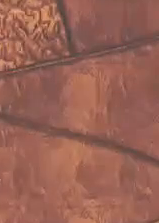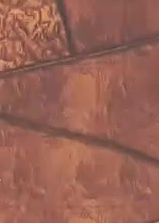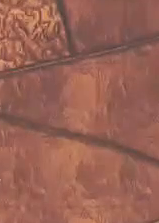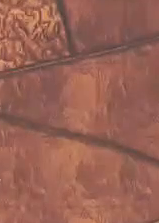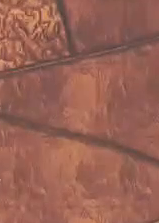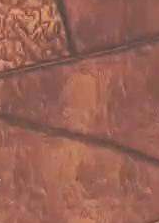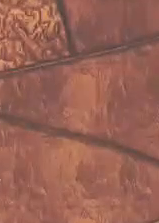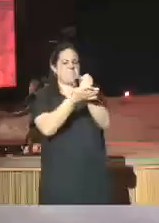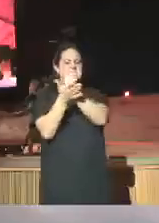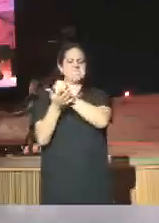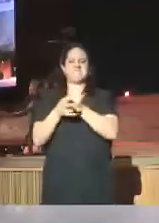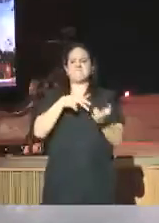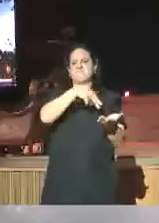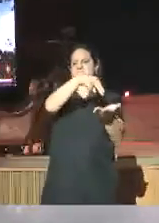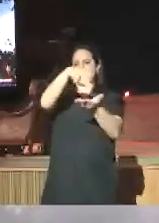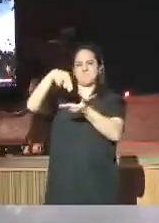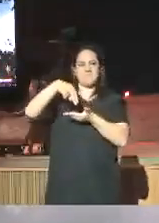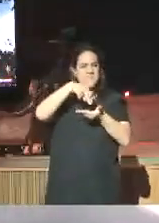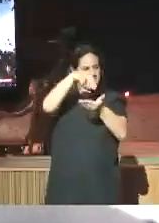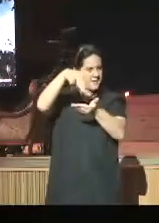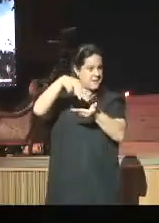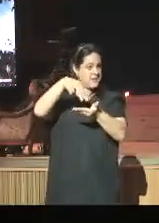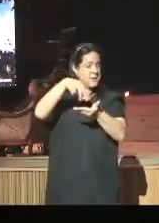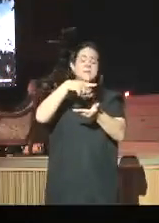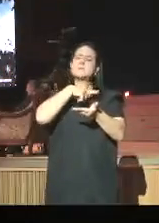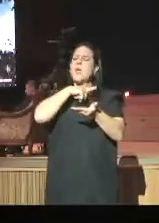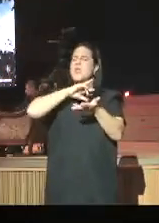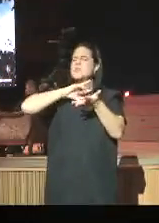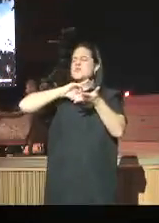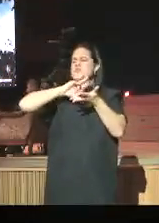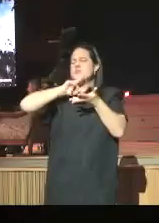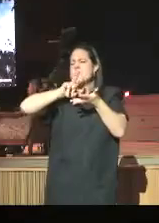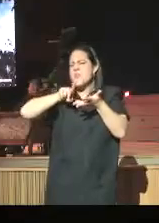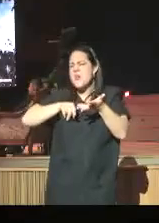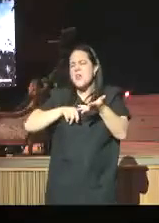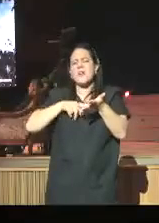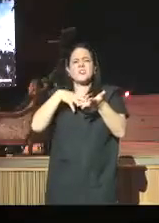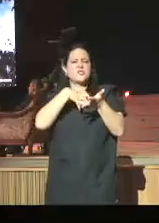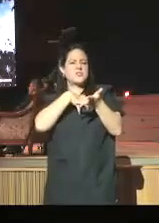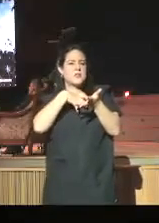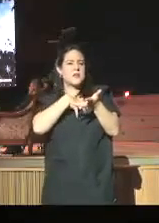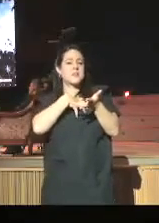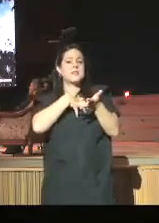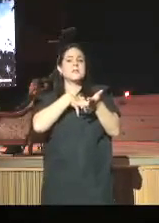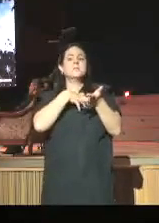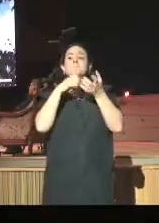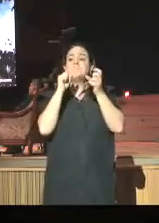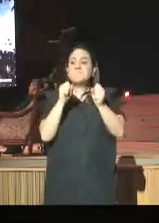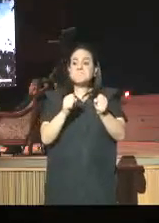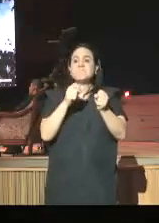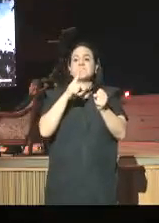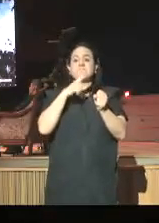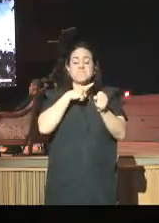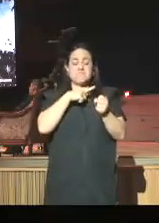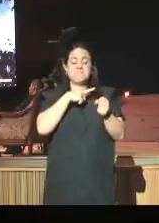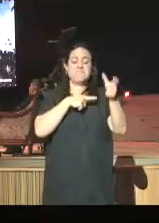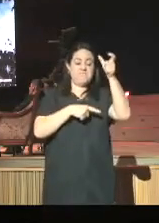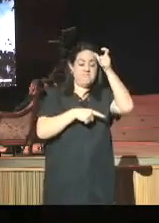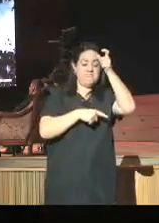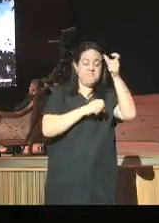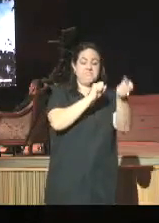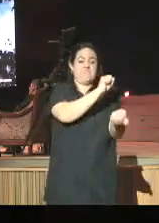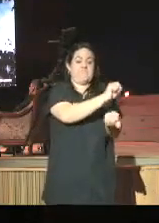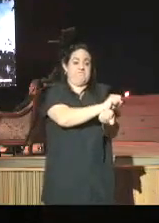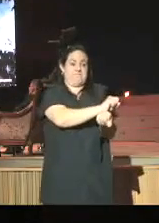o universo Existem várias maneiras da gente est sendo e aprisionado pelo inimigo por